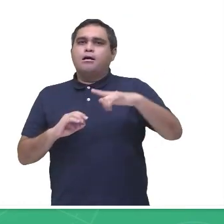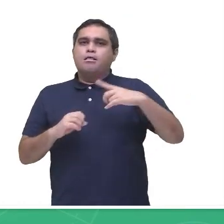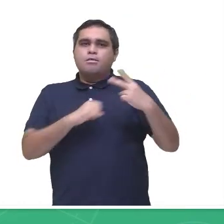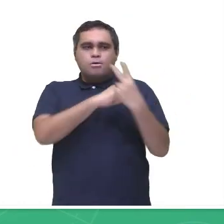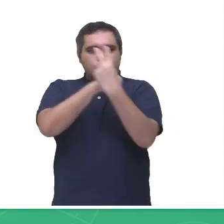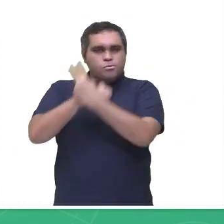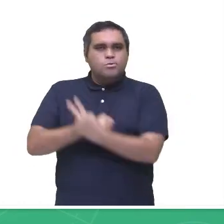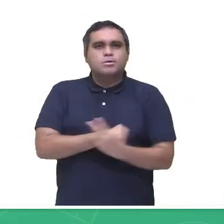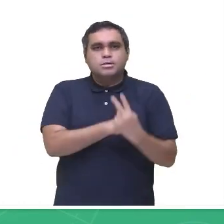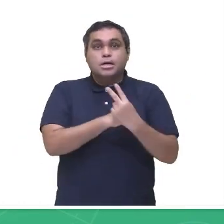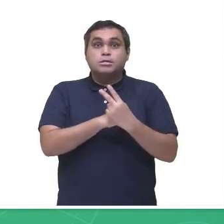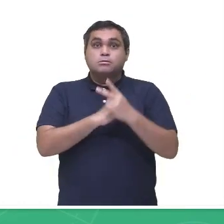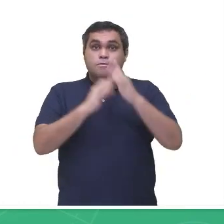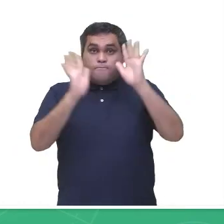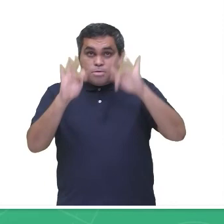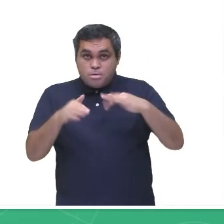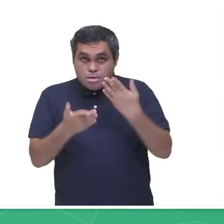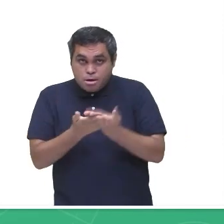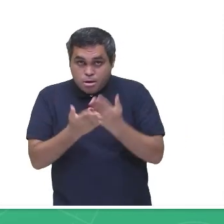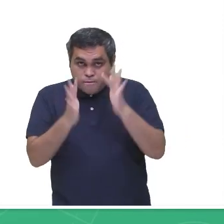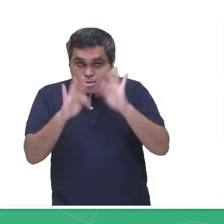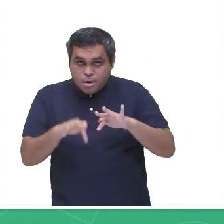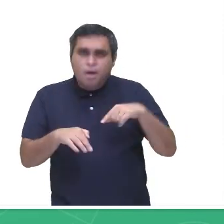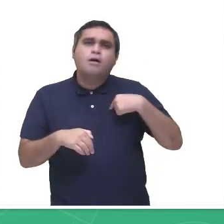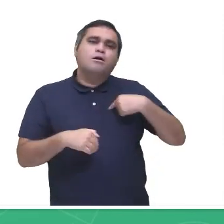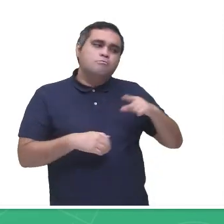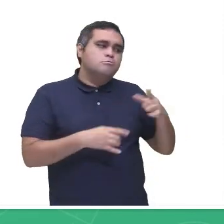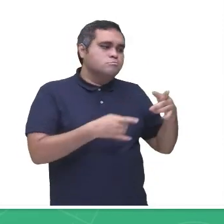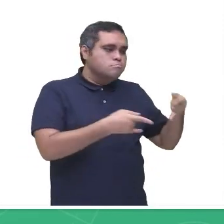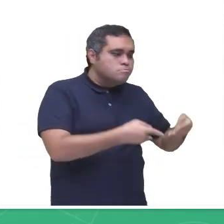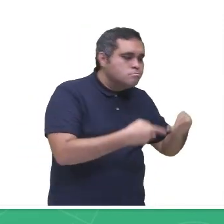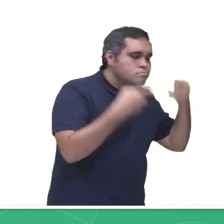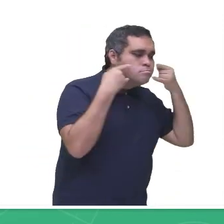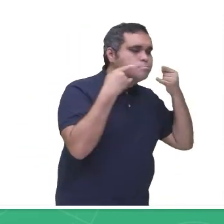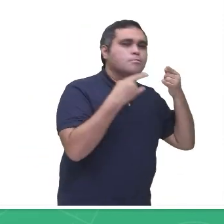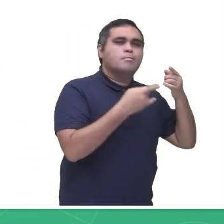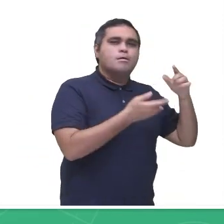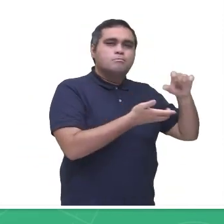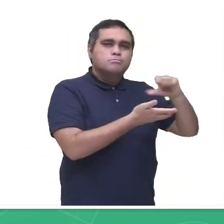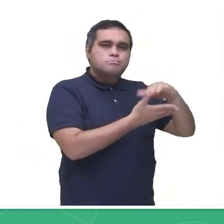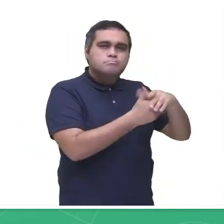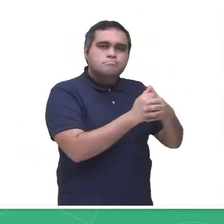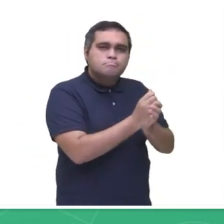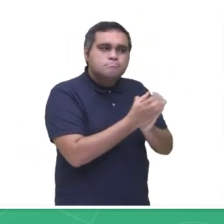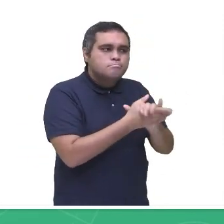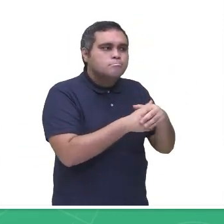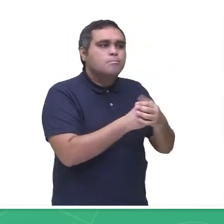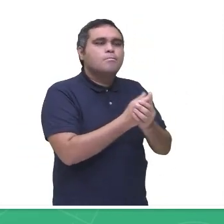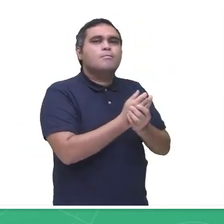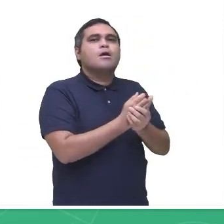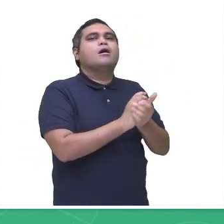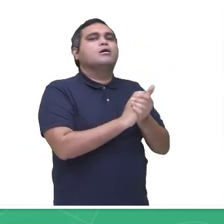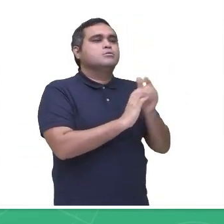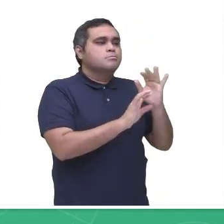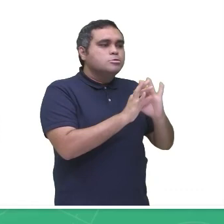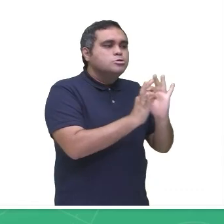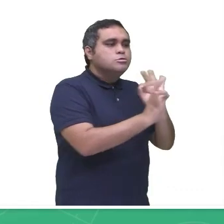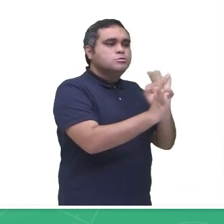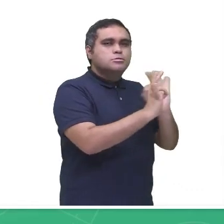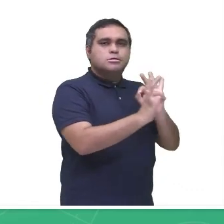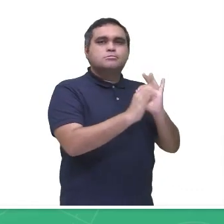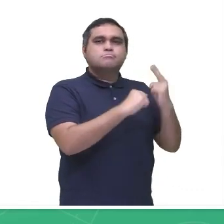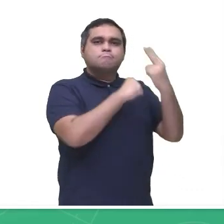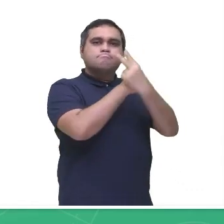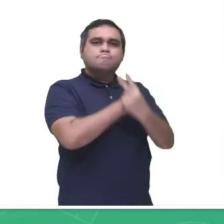vou colocar a máscara, higienizar minha mão, poder sair e ter contato com os meus colegas, porque eu cuido de mim, assim eu estou cuidando